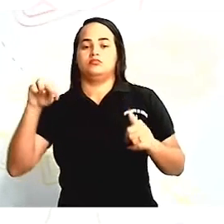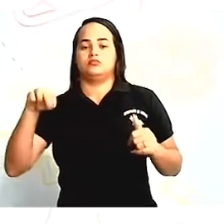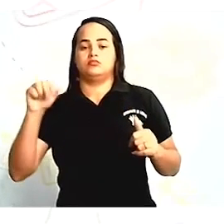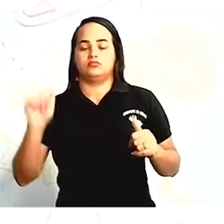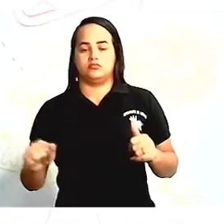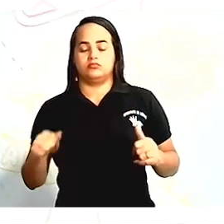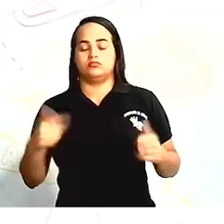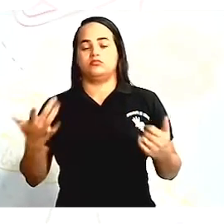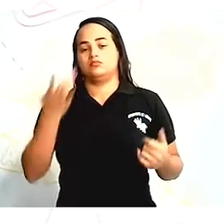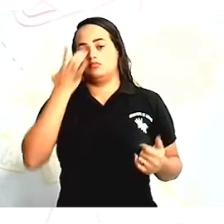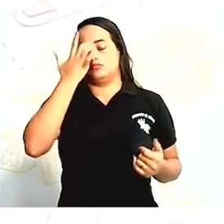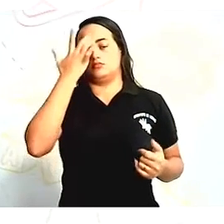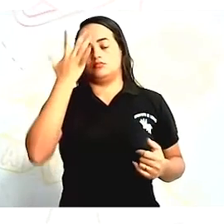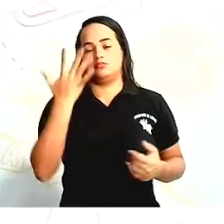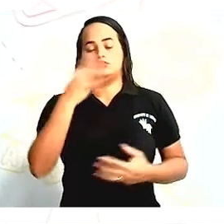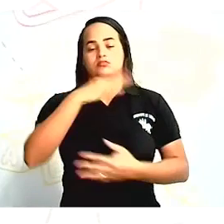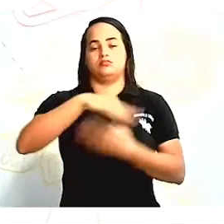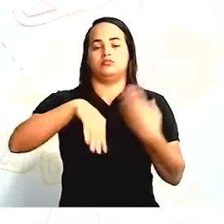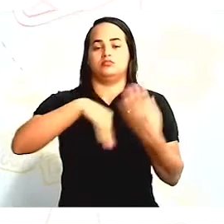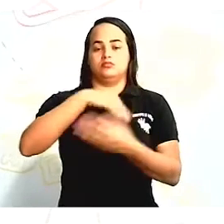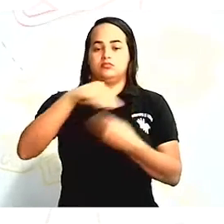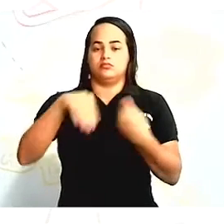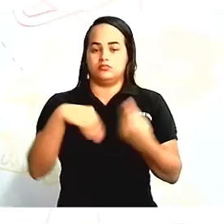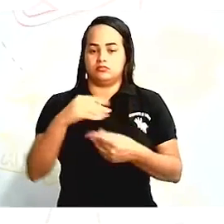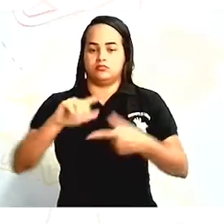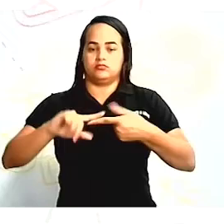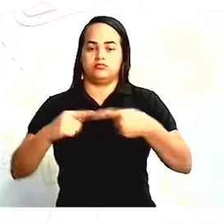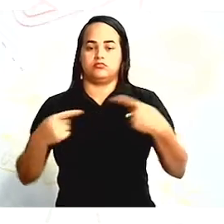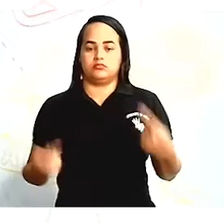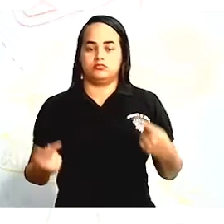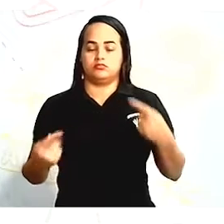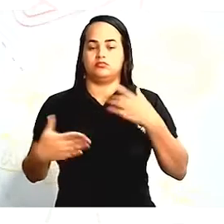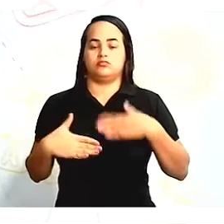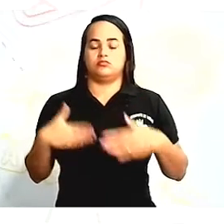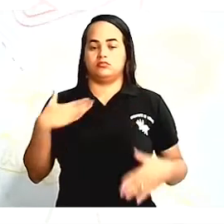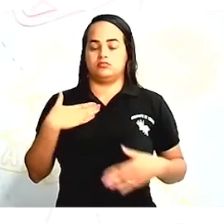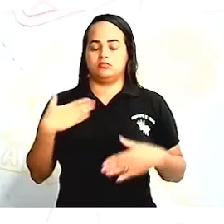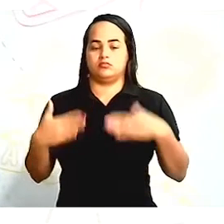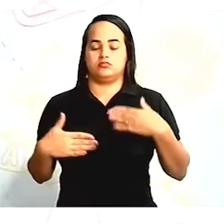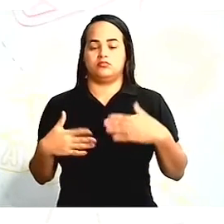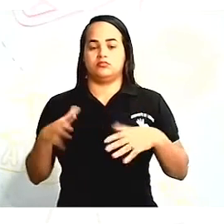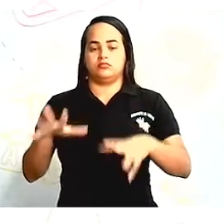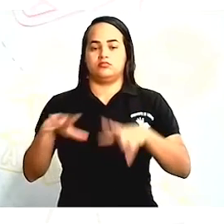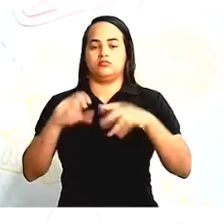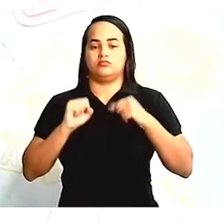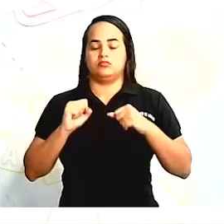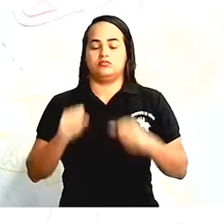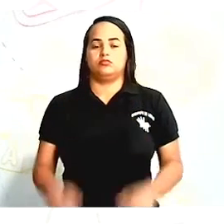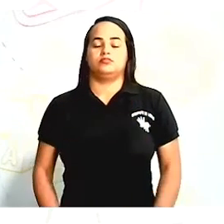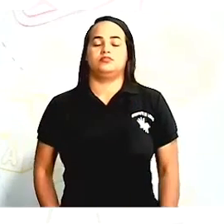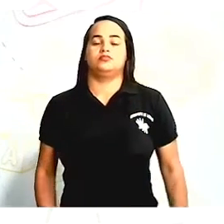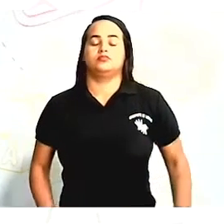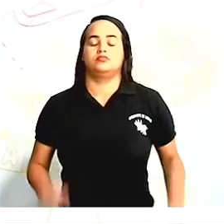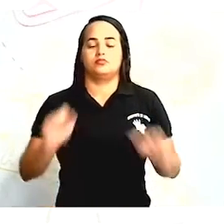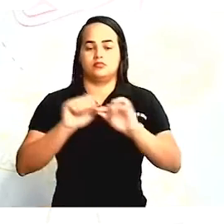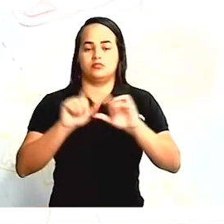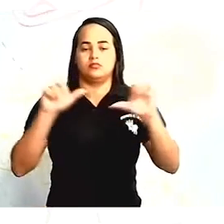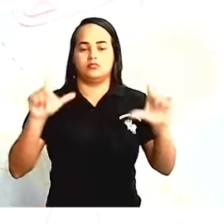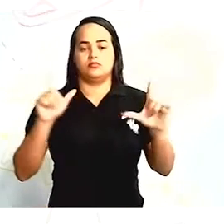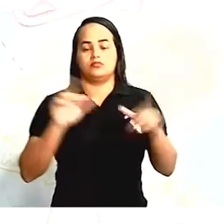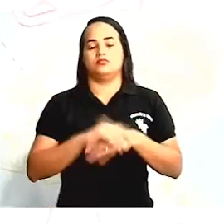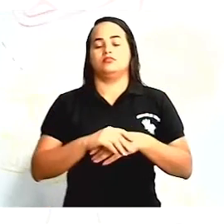sua integração dentro do material genético, lá dentro do indivíduo contaminado, certo? Tá aí na imagem abaixo, ó,